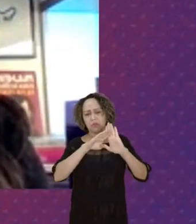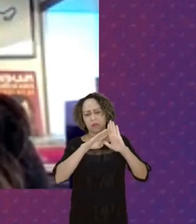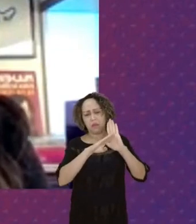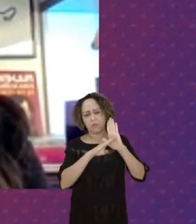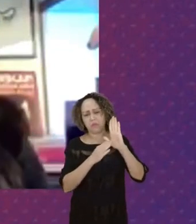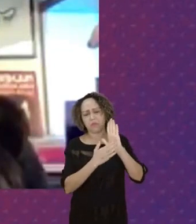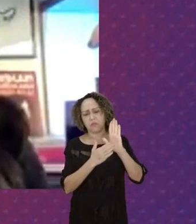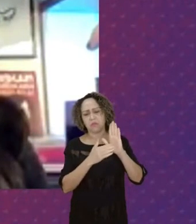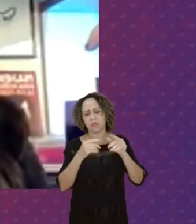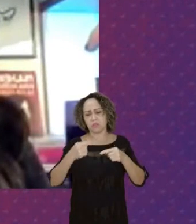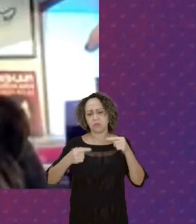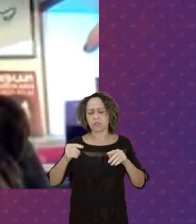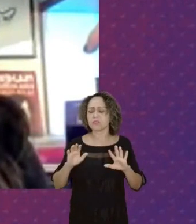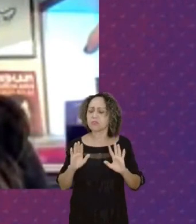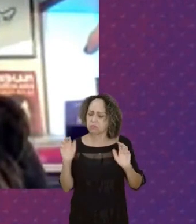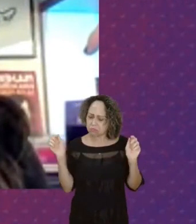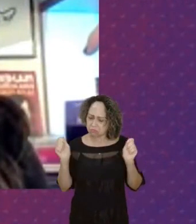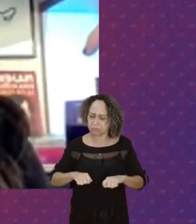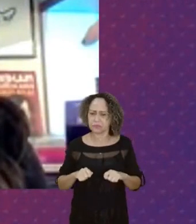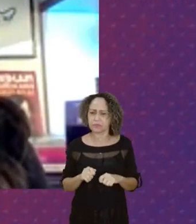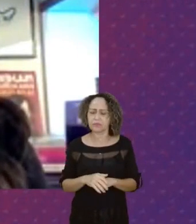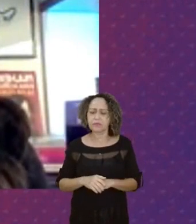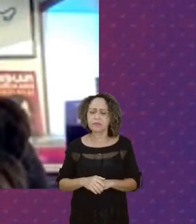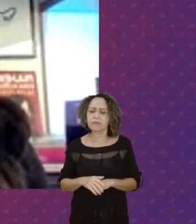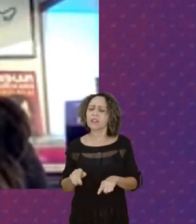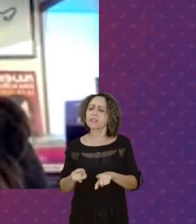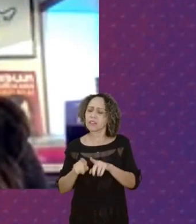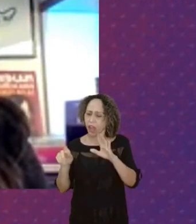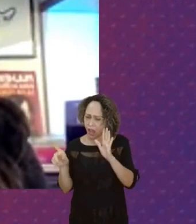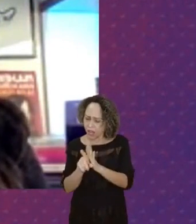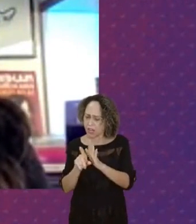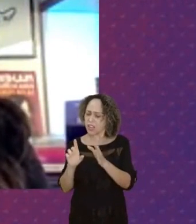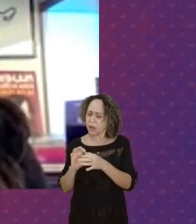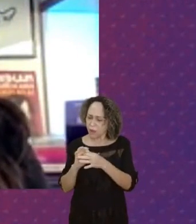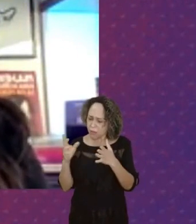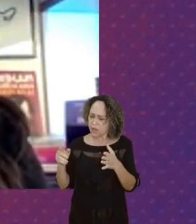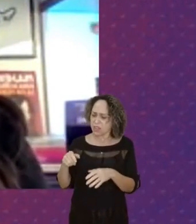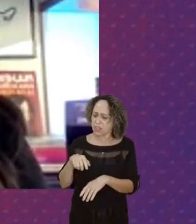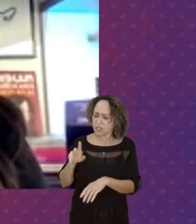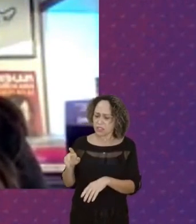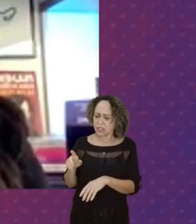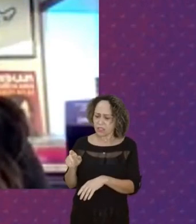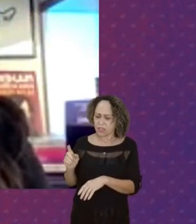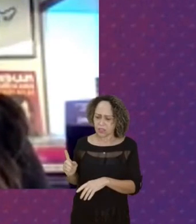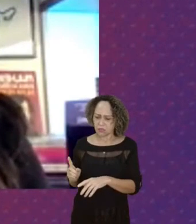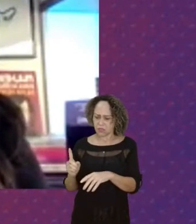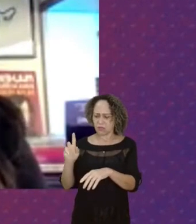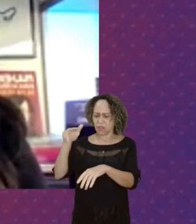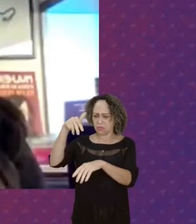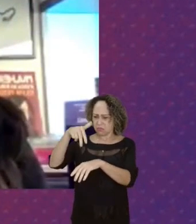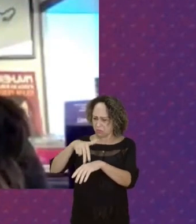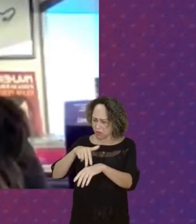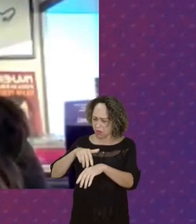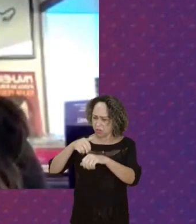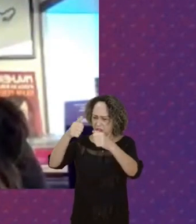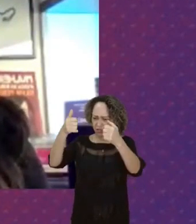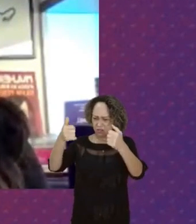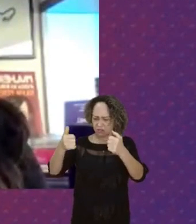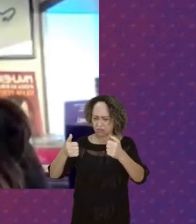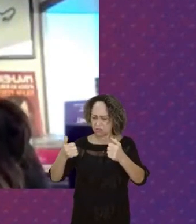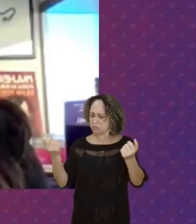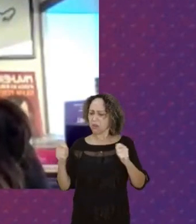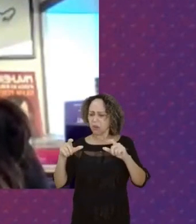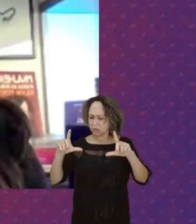né? Ela permite que você se coloque, né? Se coloque aí, exponha a sua imagem